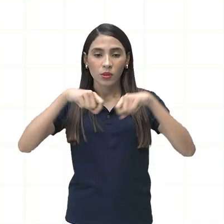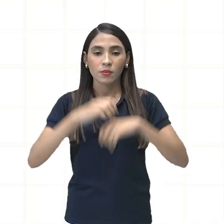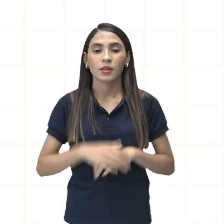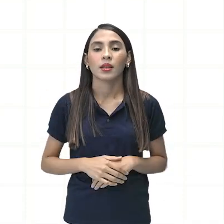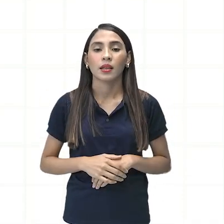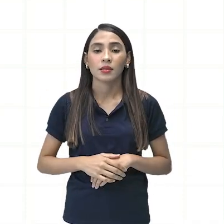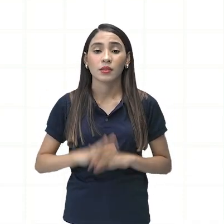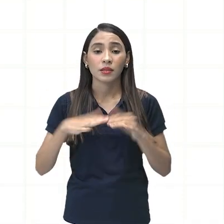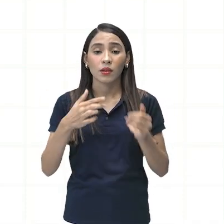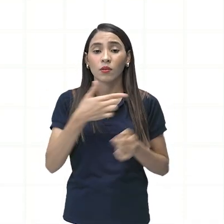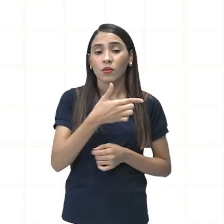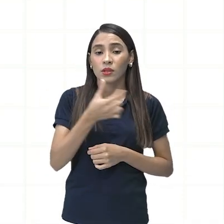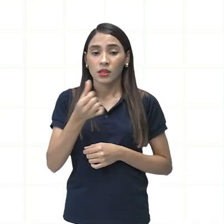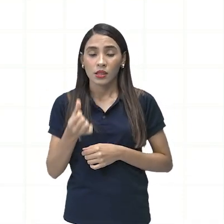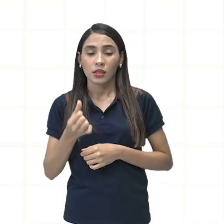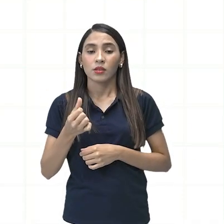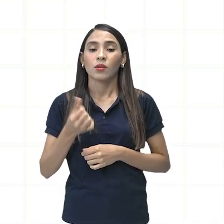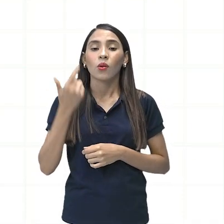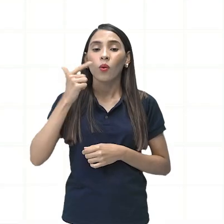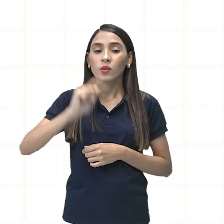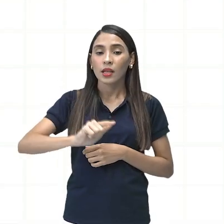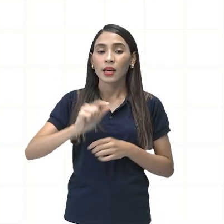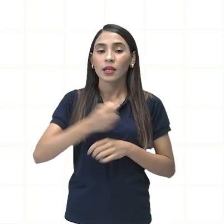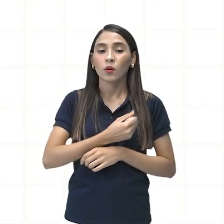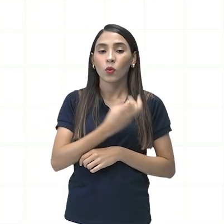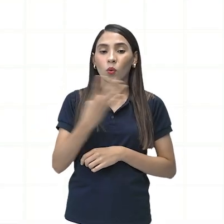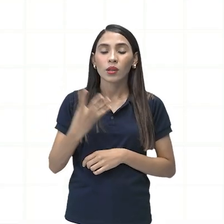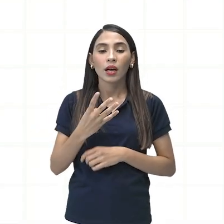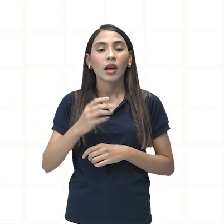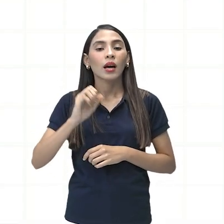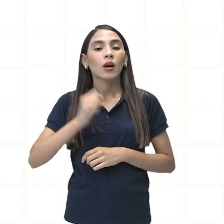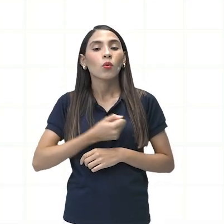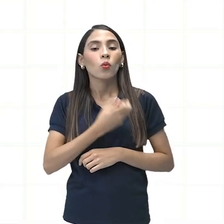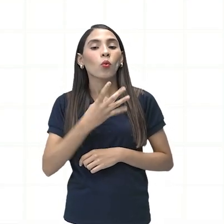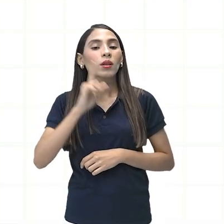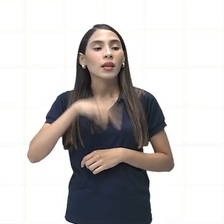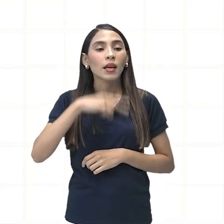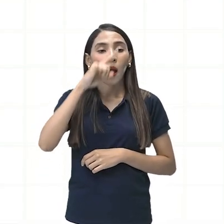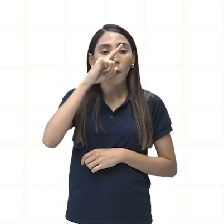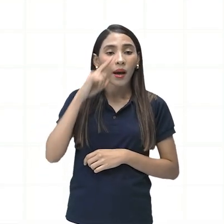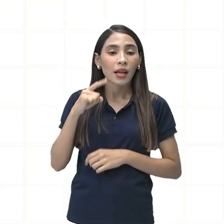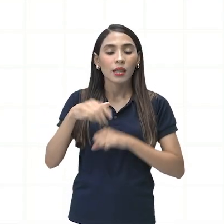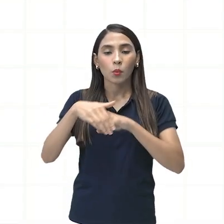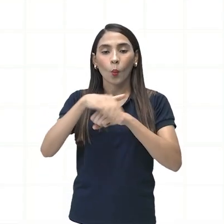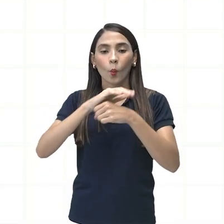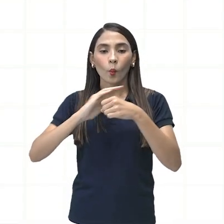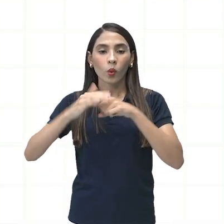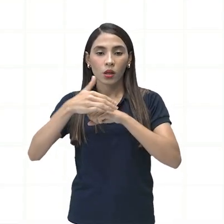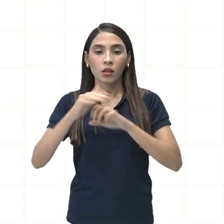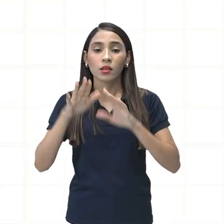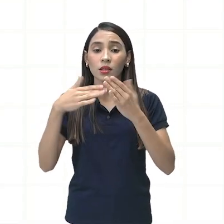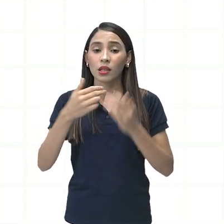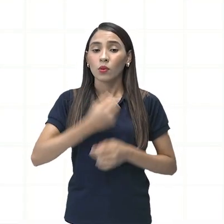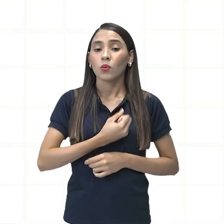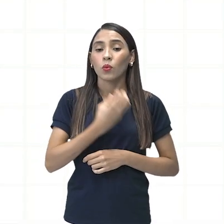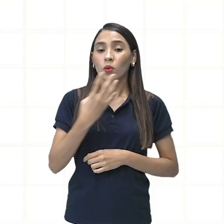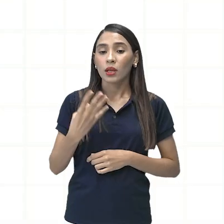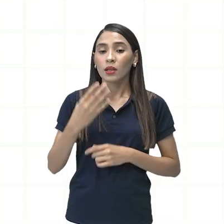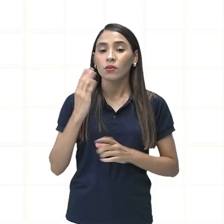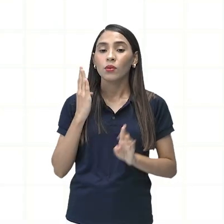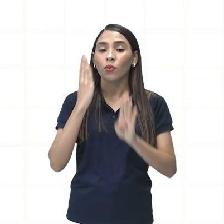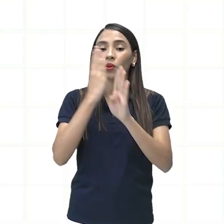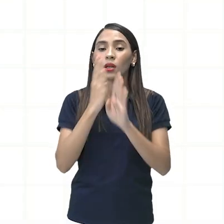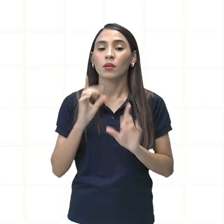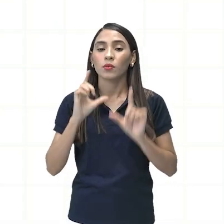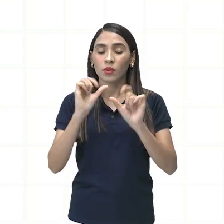possibilidades. Dessas 16, a gente consegue contar quantas são amarelas e lisas. Contando, nós chegamos num